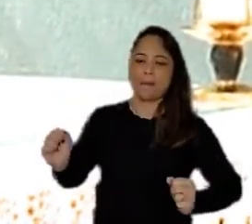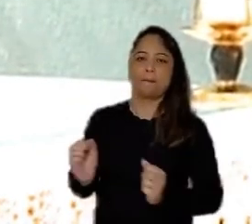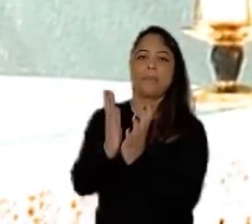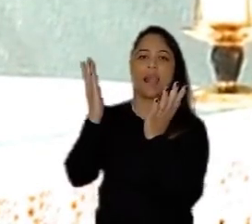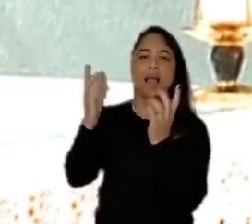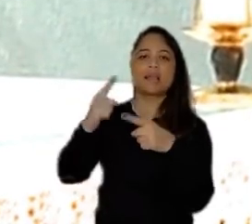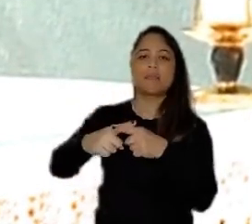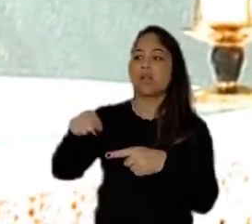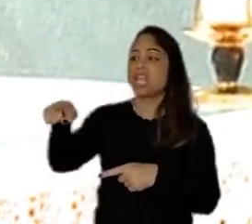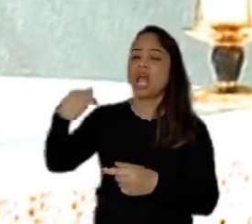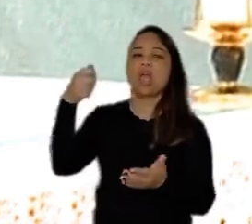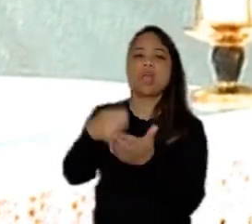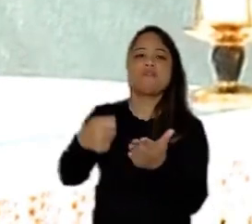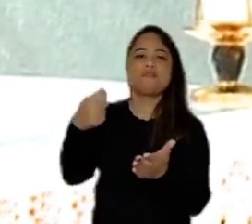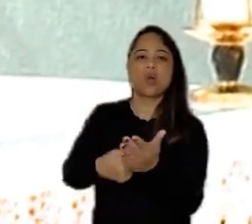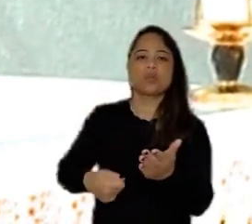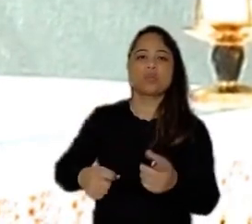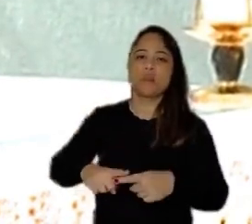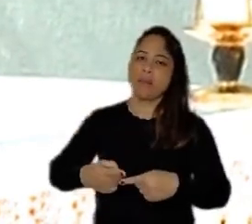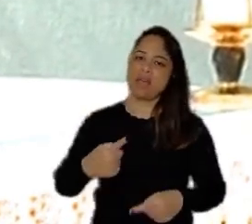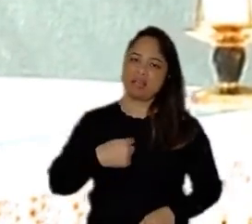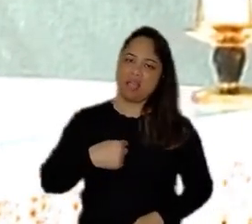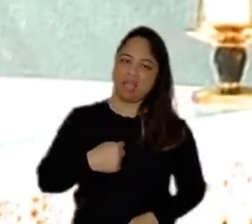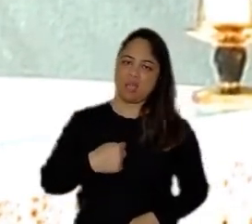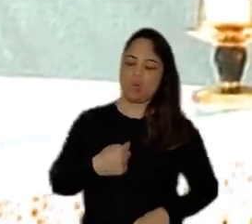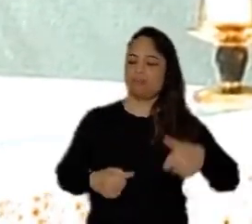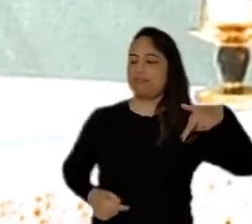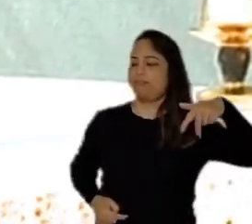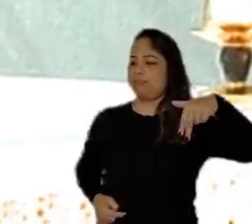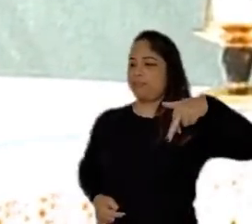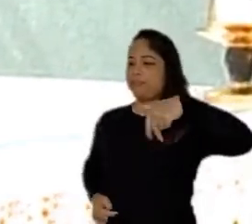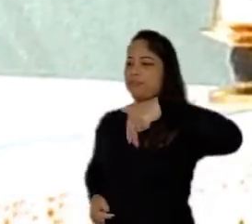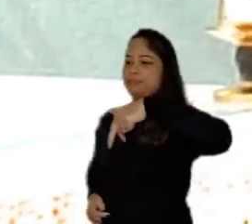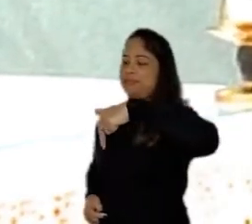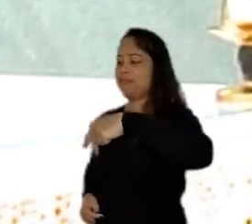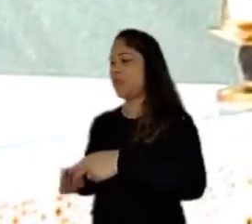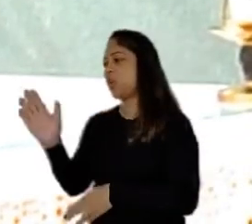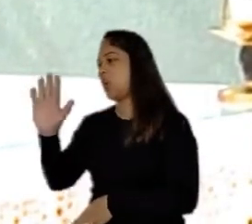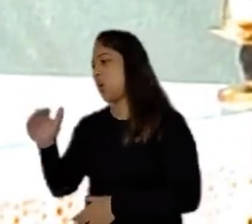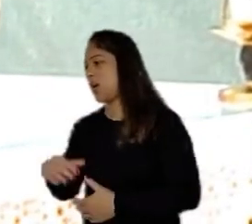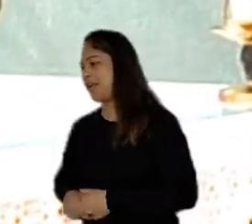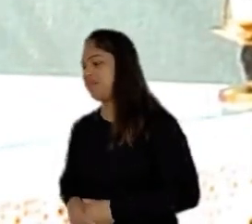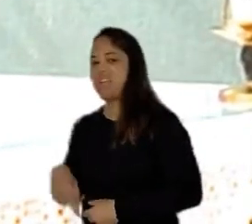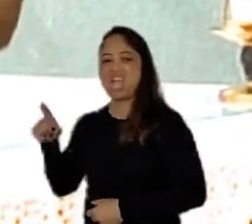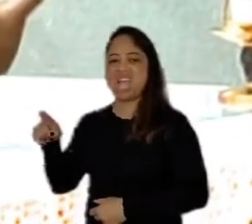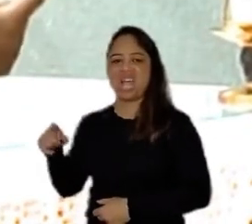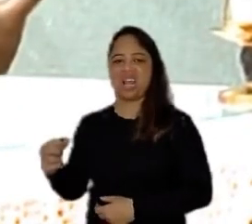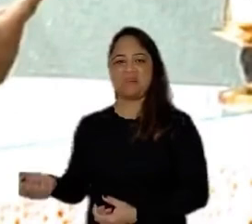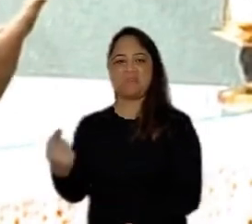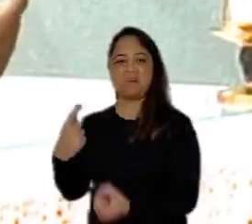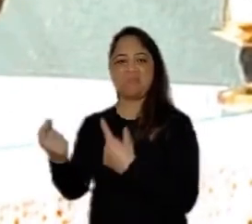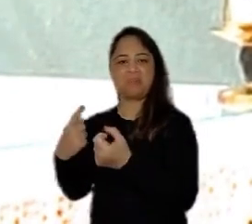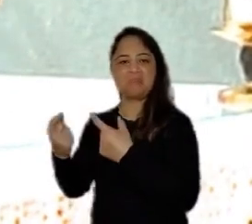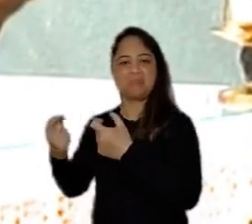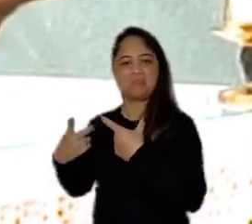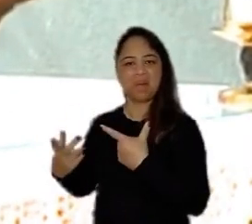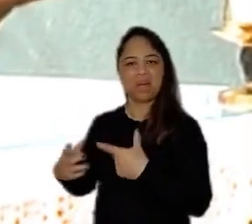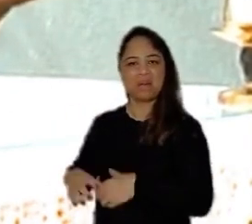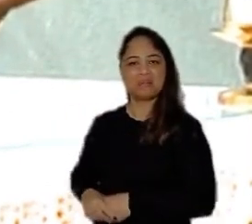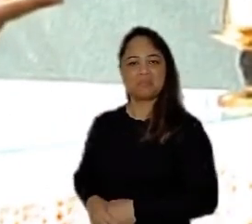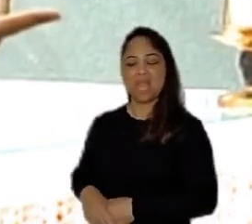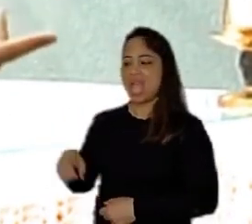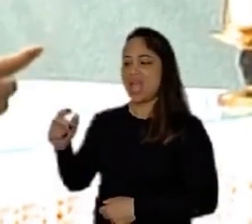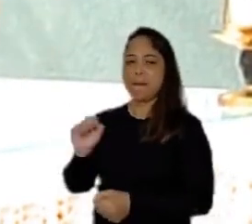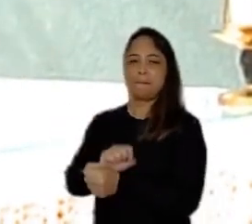porque houve esforço. Agora, se eu sair de casa e o esforço for todo meu, eu chego lá, ele me trata de qualquer jeito, eu faço pouco caso, me deixa 20